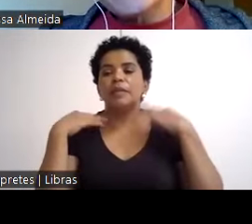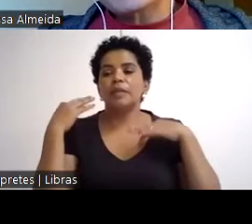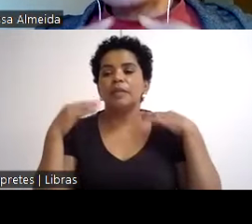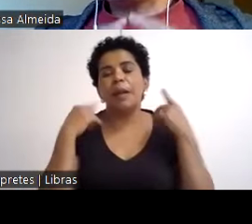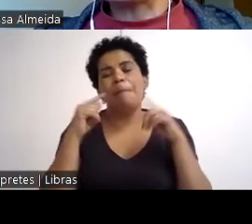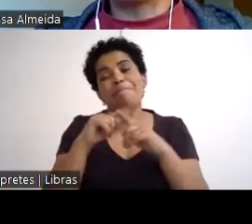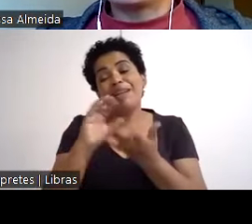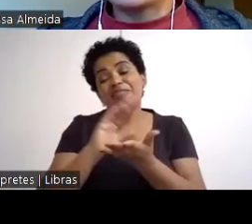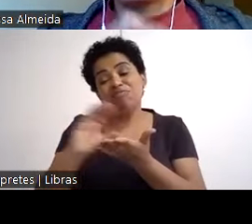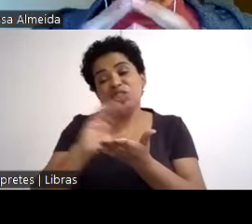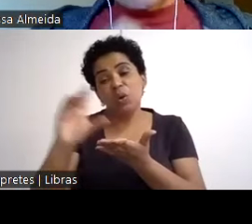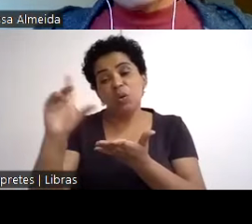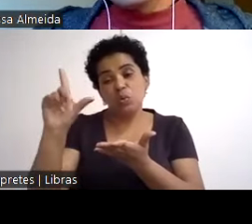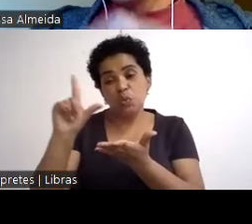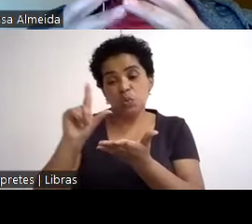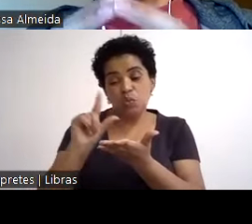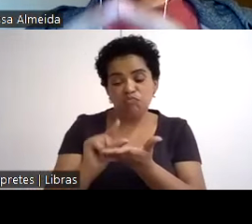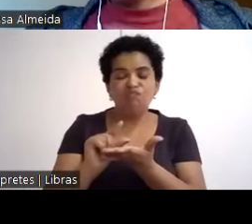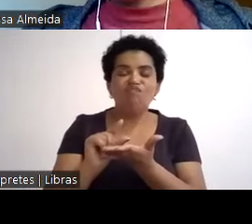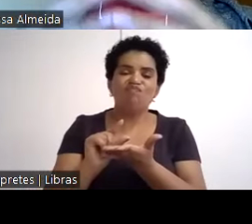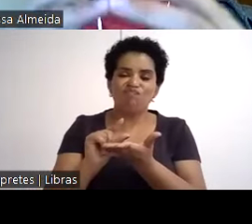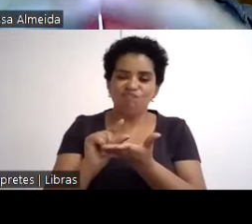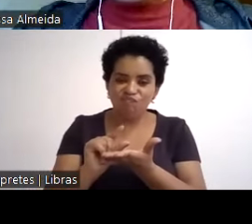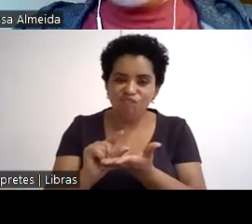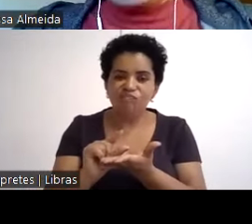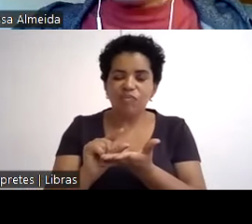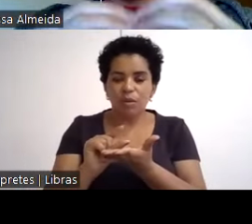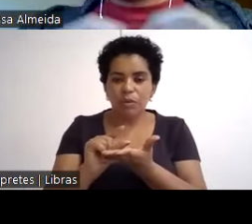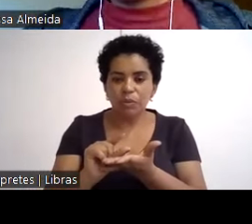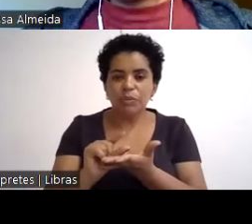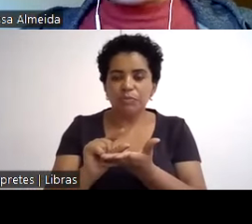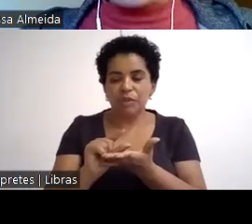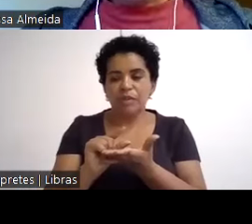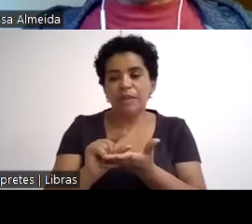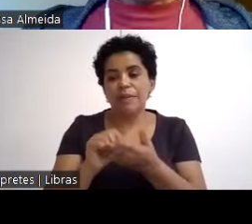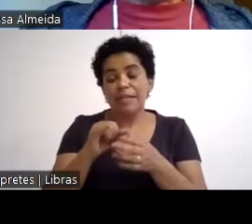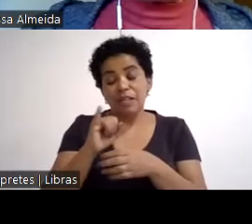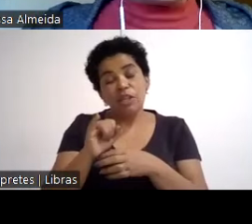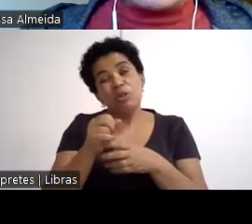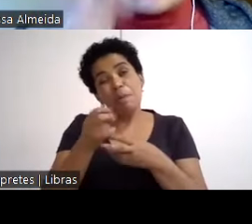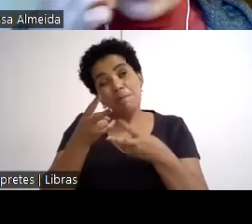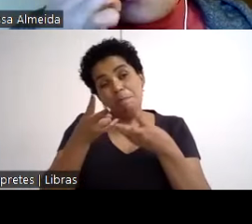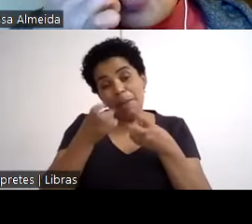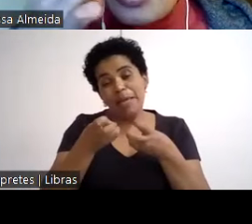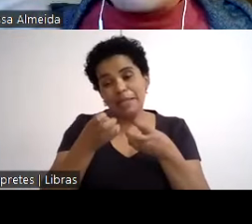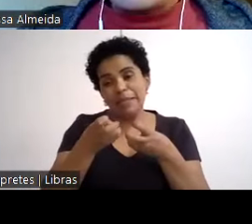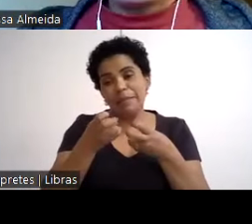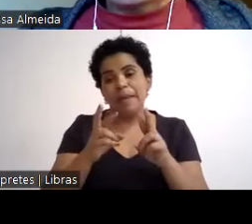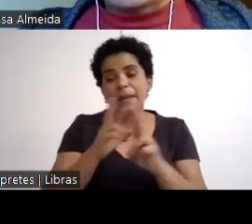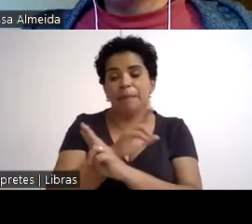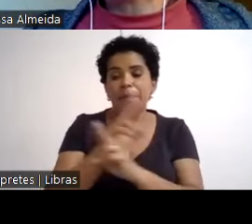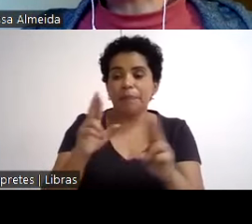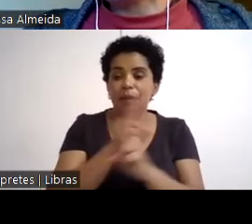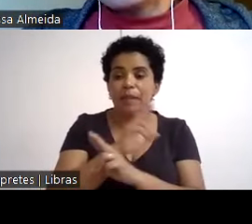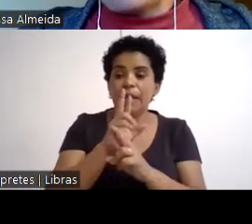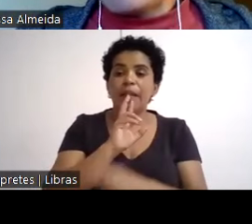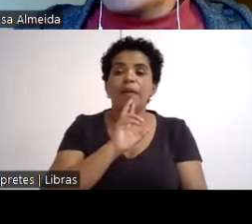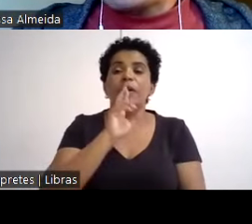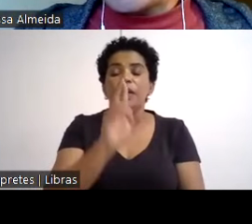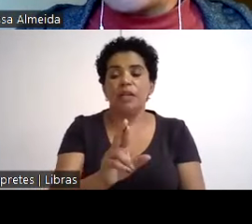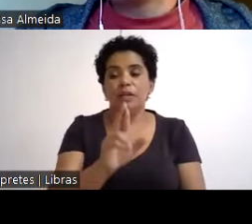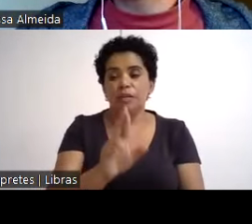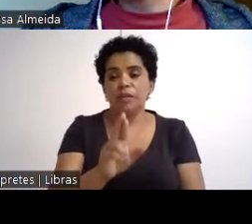recurso, ele foi um recurso pequeno, se a gente vir, né, se a gente olhar em relação aos resultados, e ele